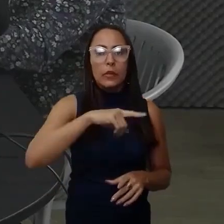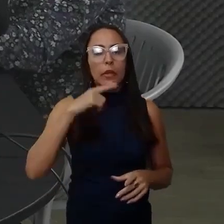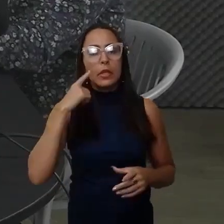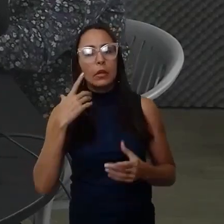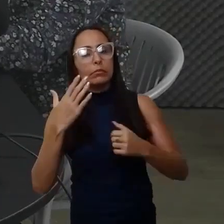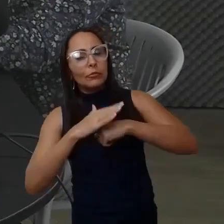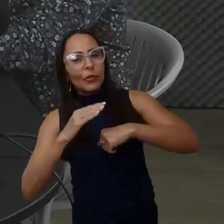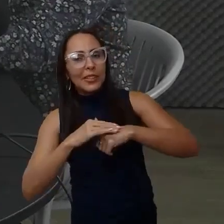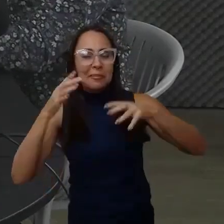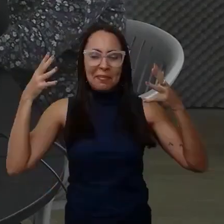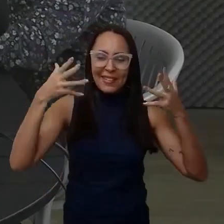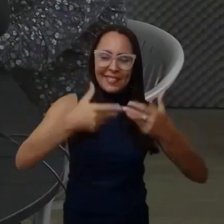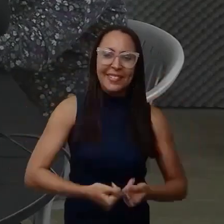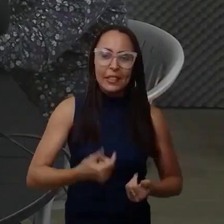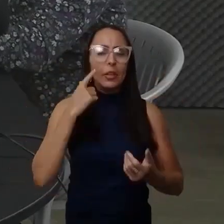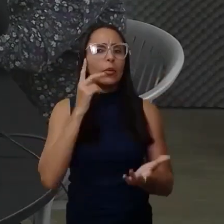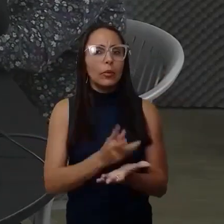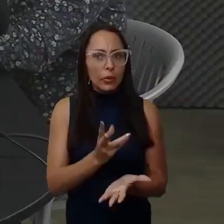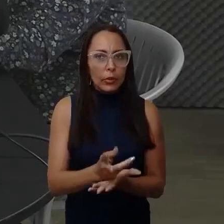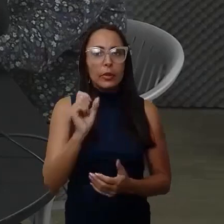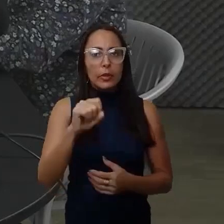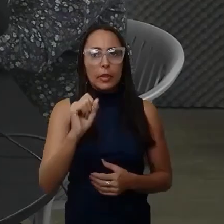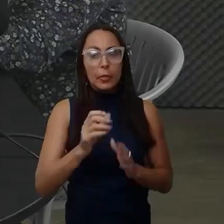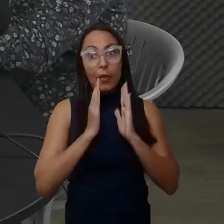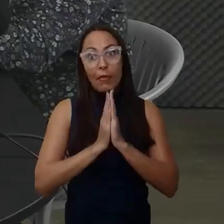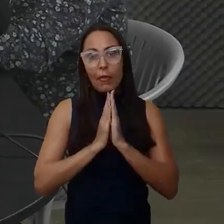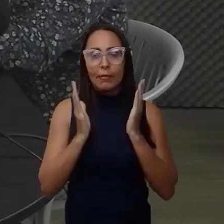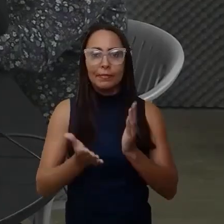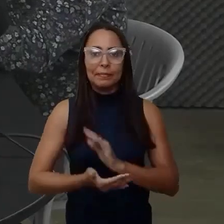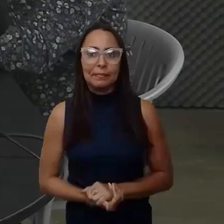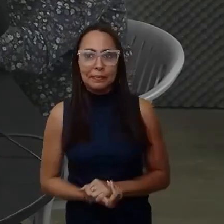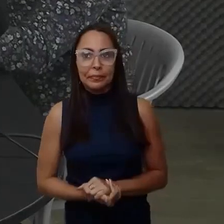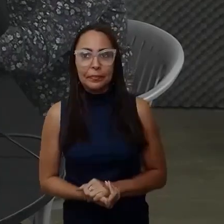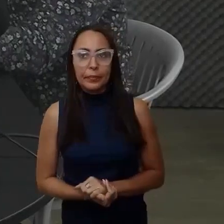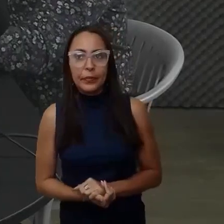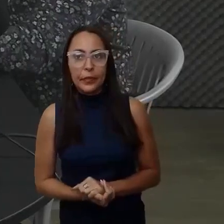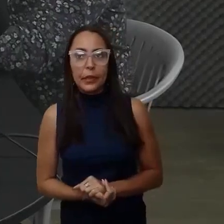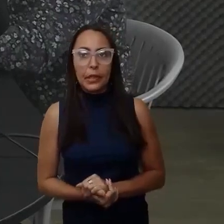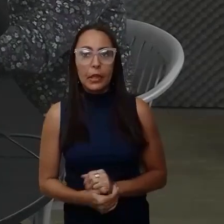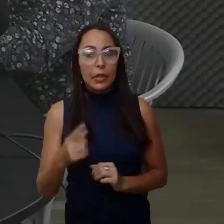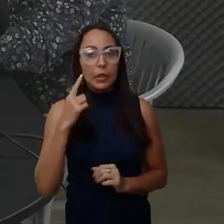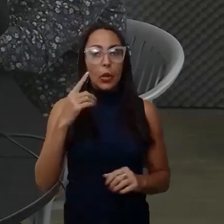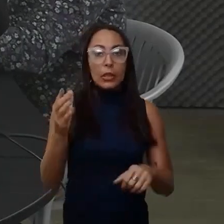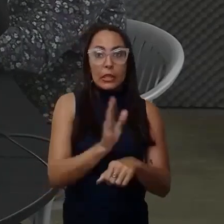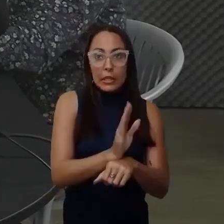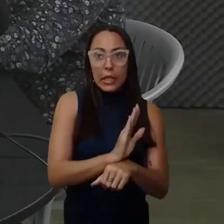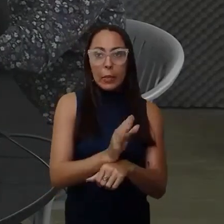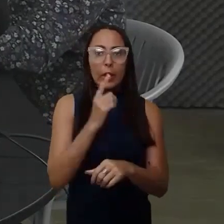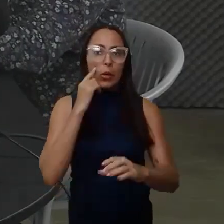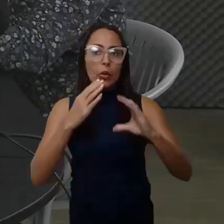fonte maravilhosa. Então, continuem produzindo, por favor, não parem. Meninas, cinema,